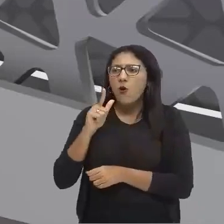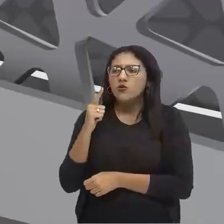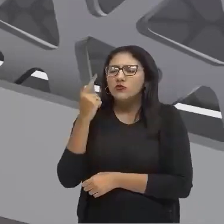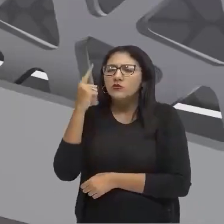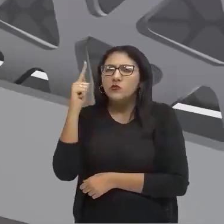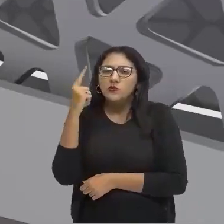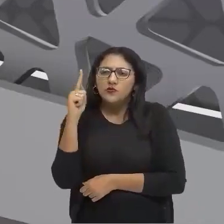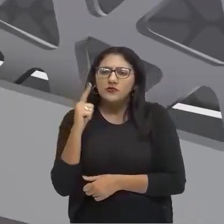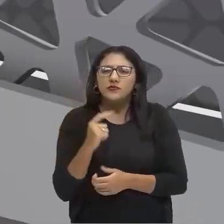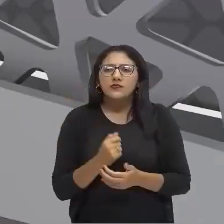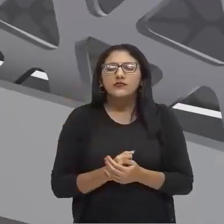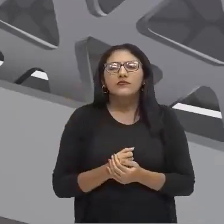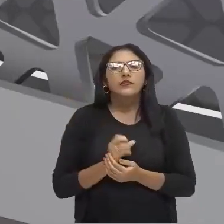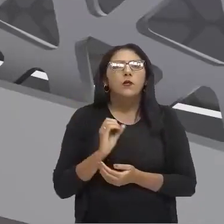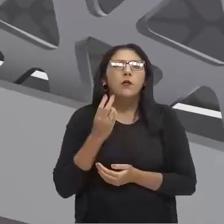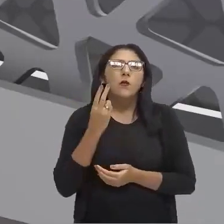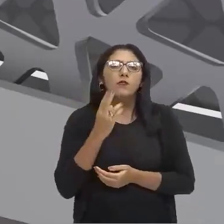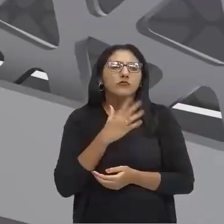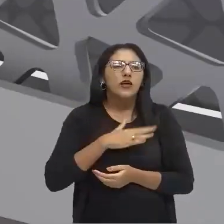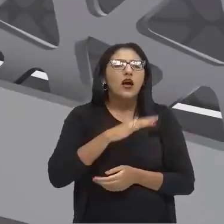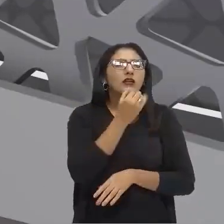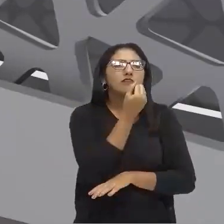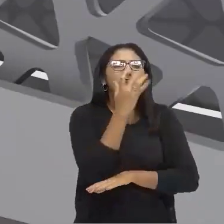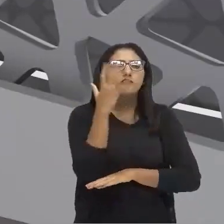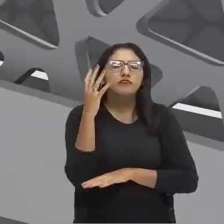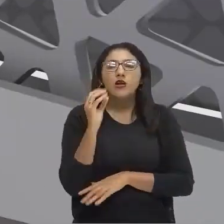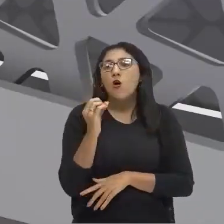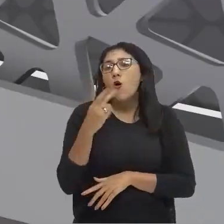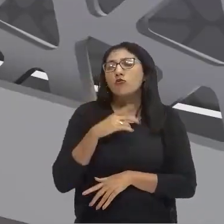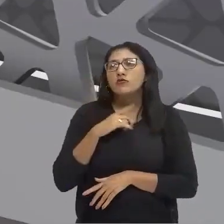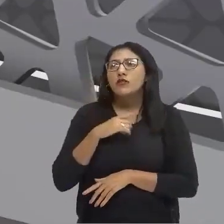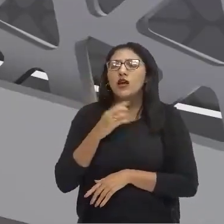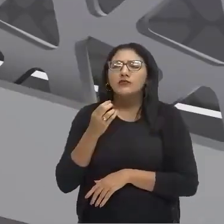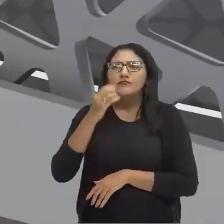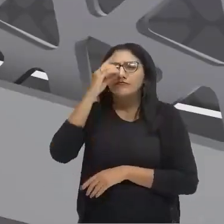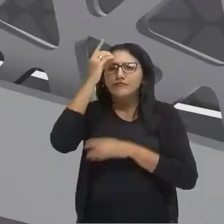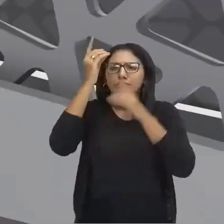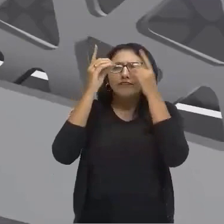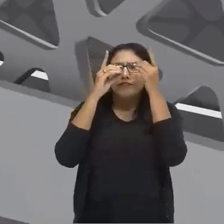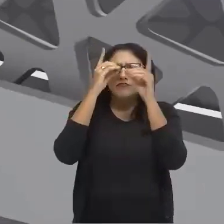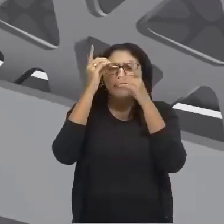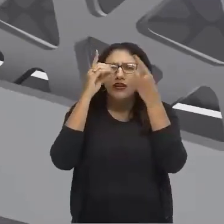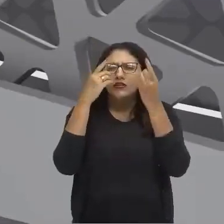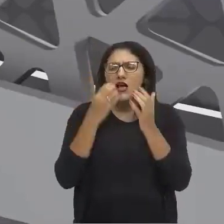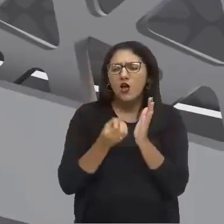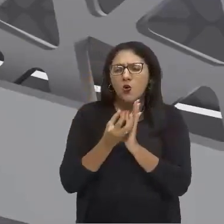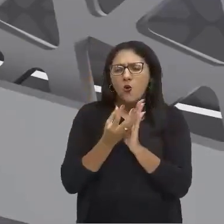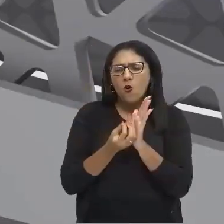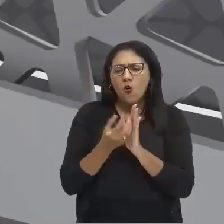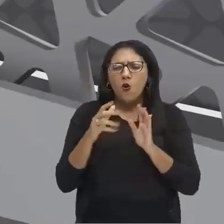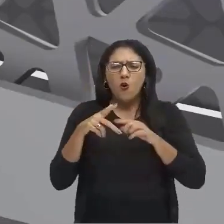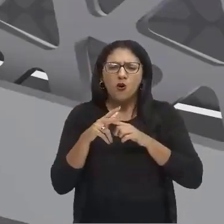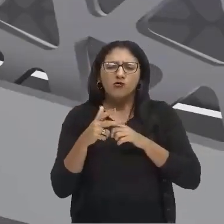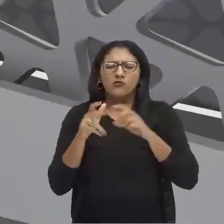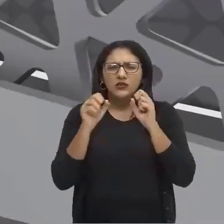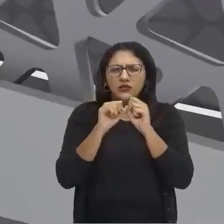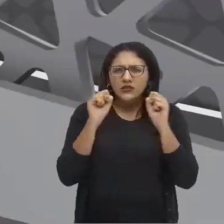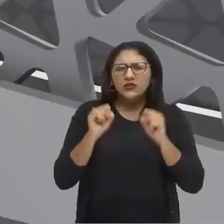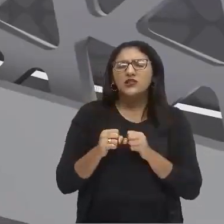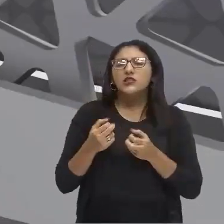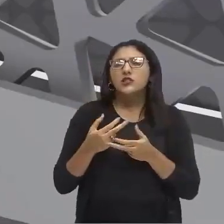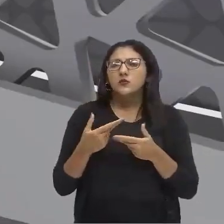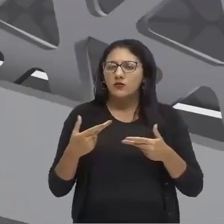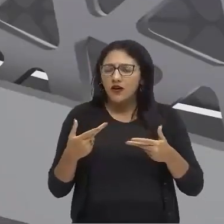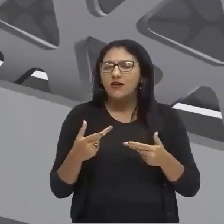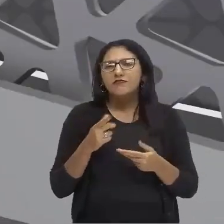outro em ambiente da natureza, outros são criativos em construir mecanismo e etc. Então, essas são chamadas